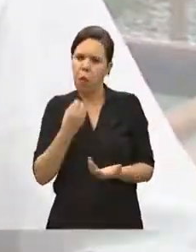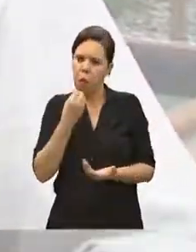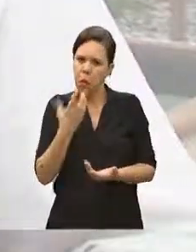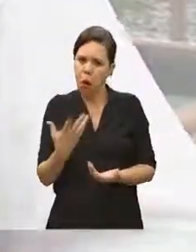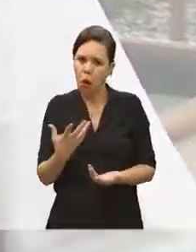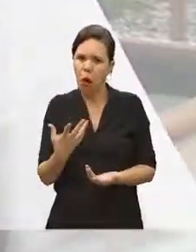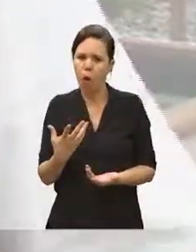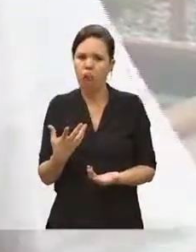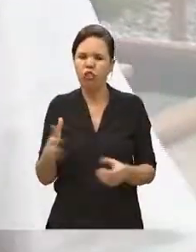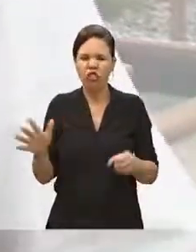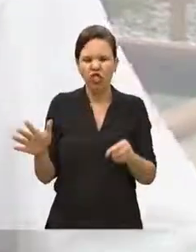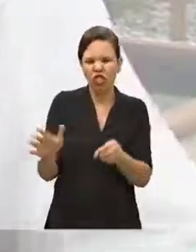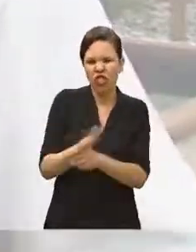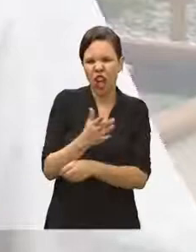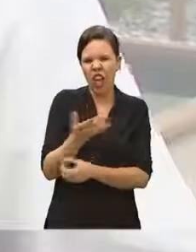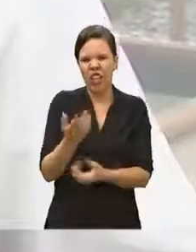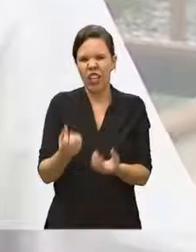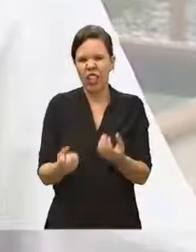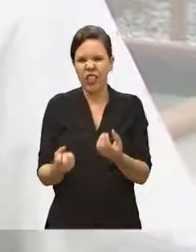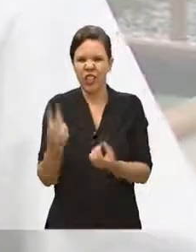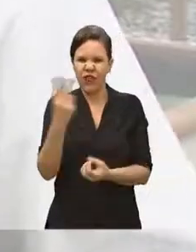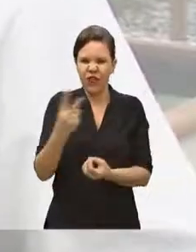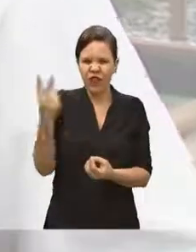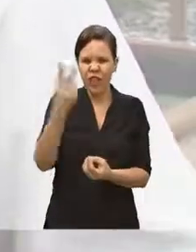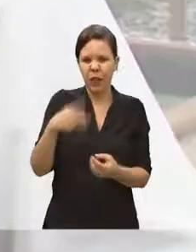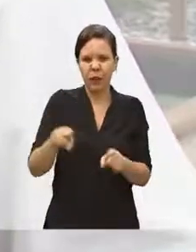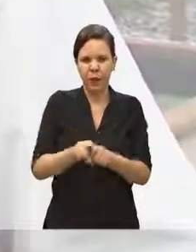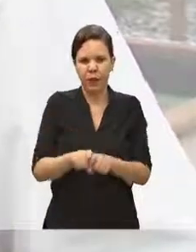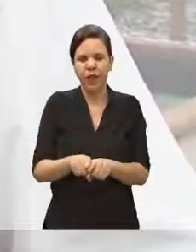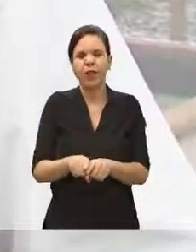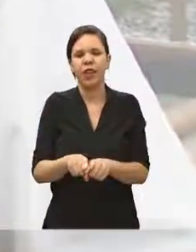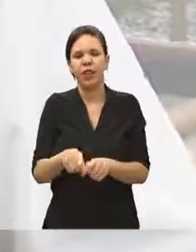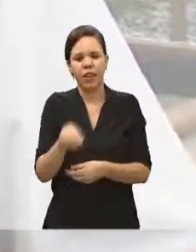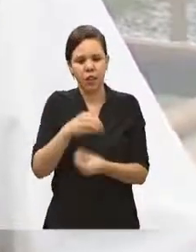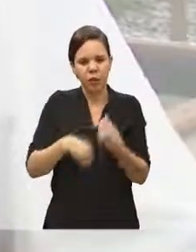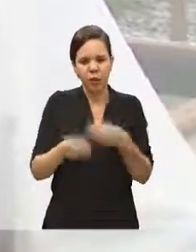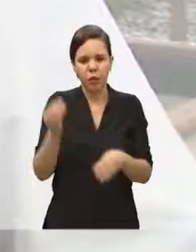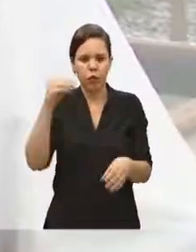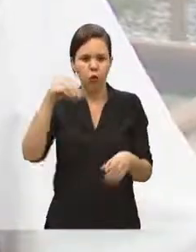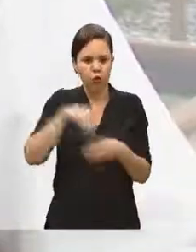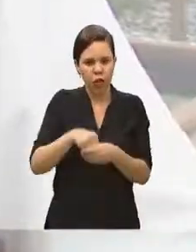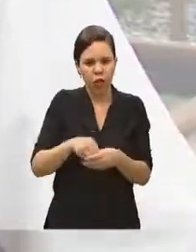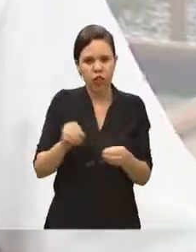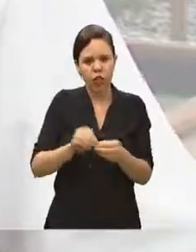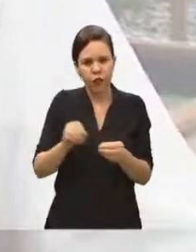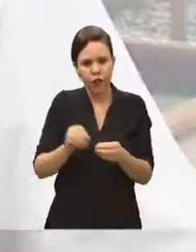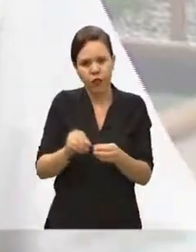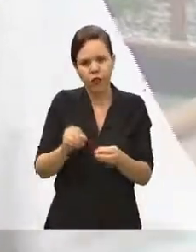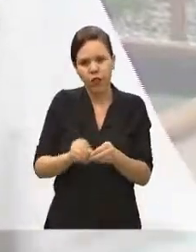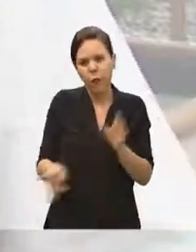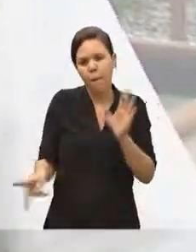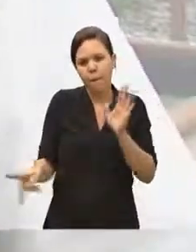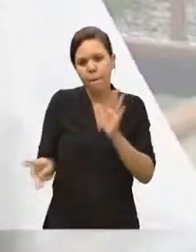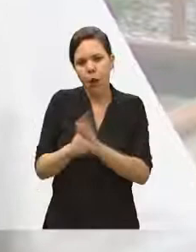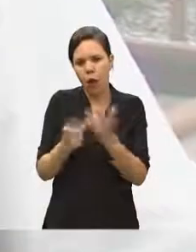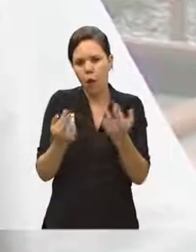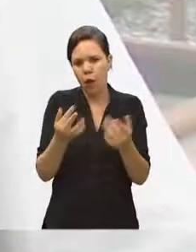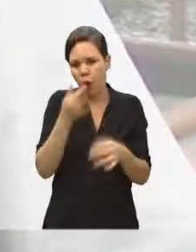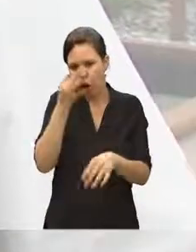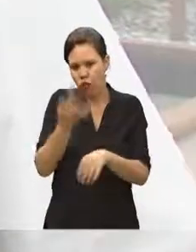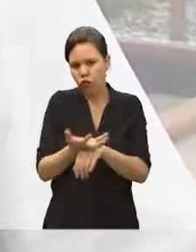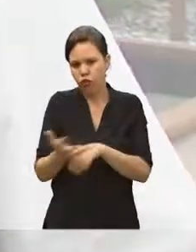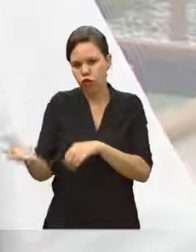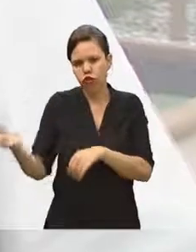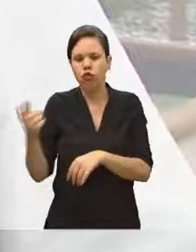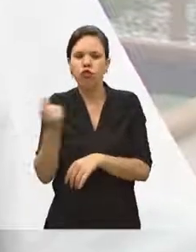é uma sujeira cheia de adubo, aí a gente automatizou para que ela faça por tempos em tempos uma irrigação no jardim. E